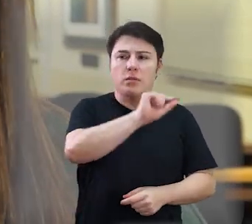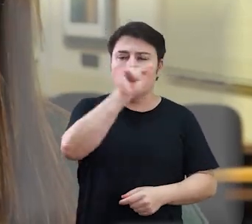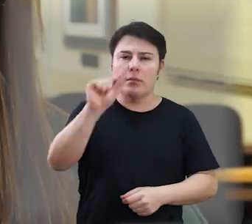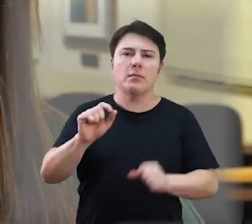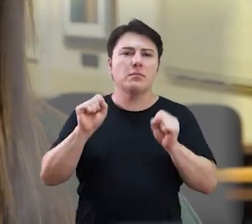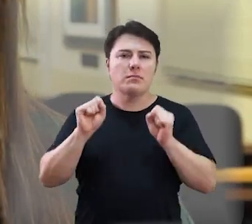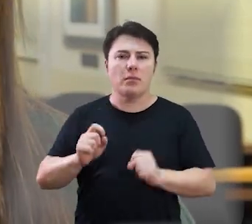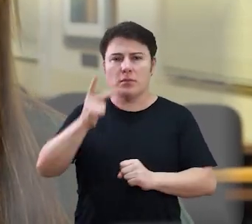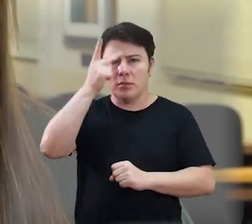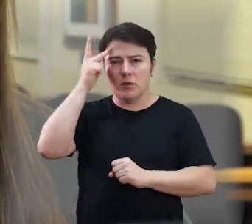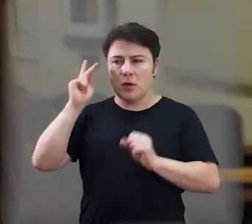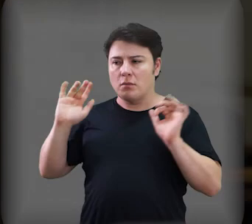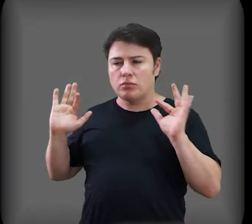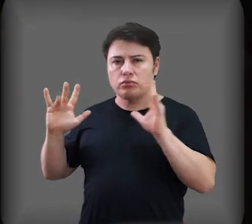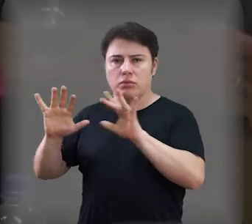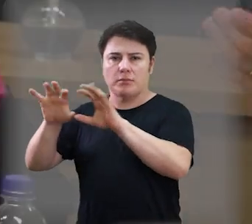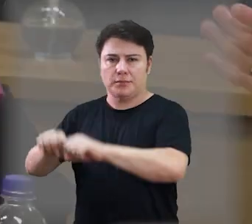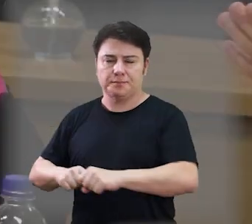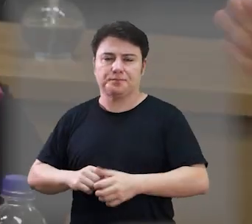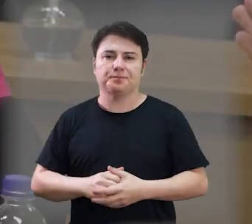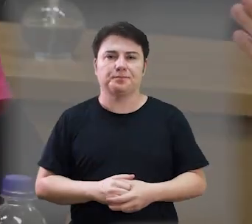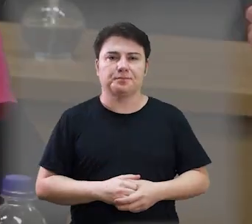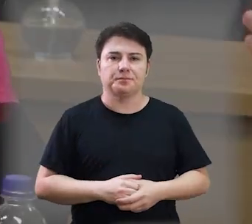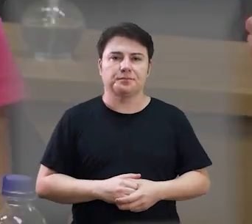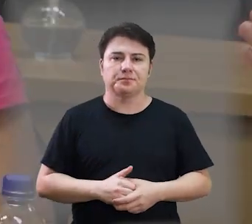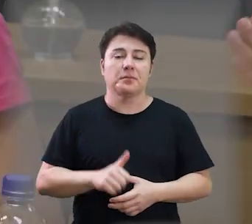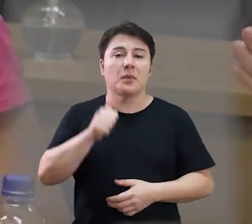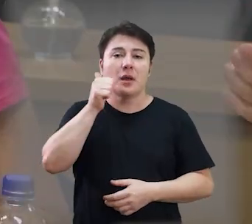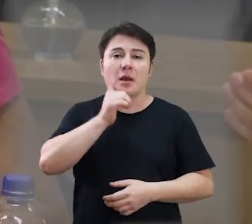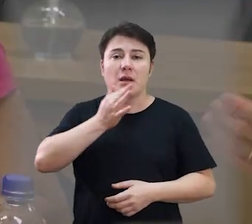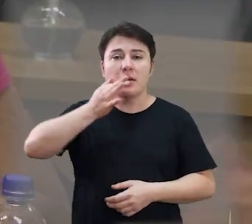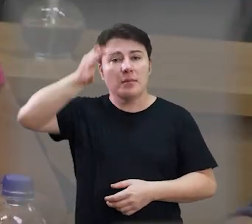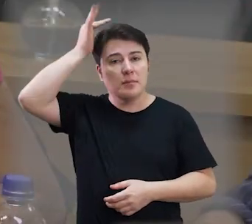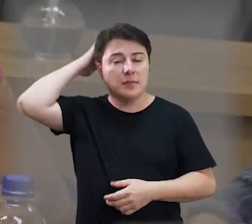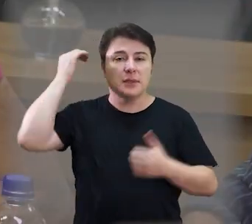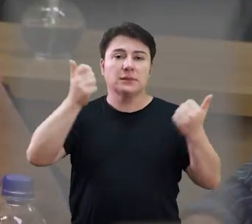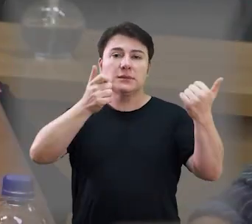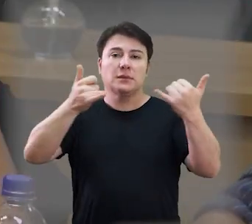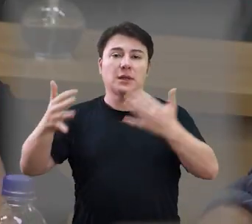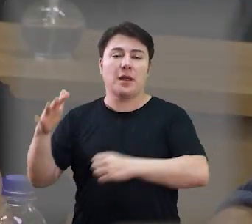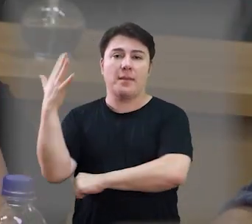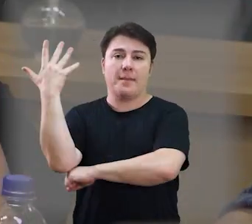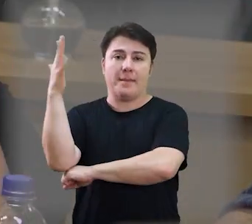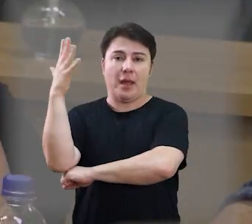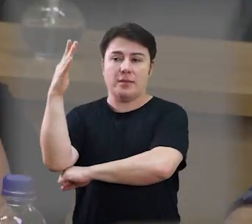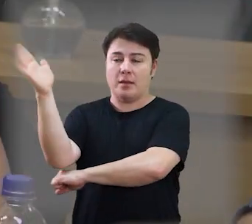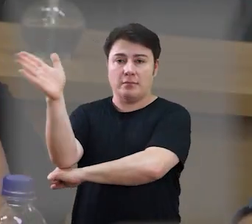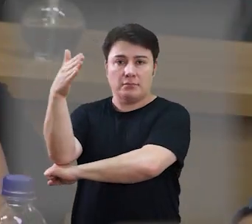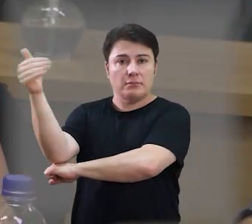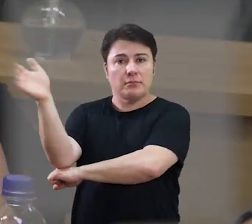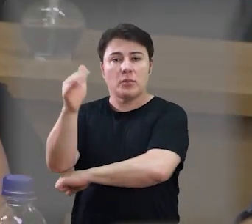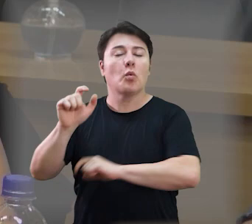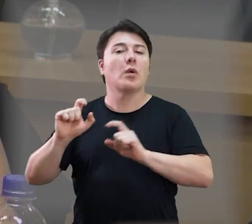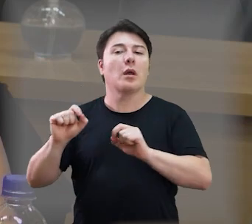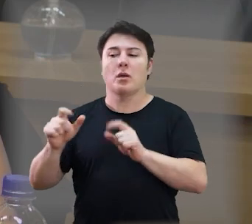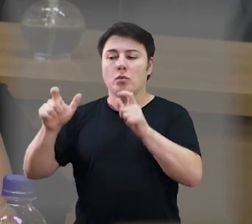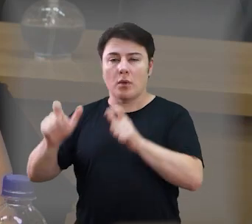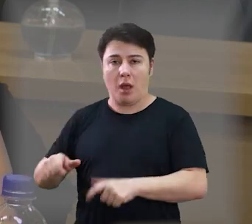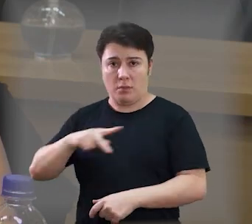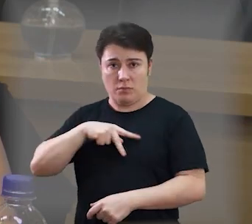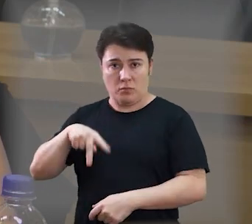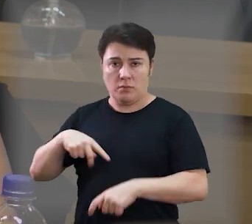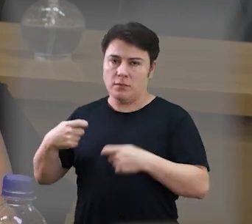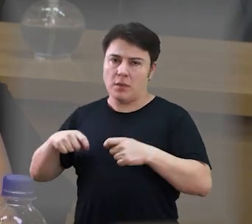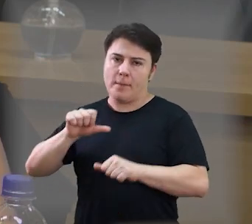uso coletivo sejam apropriadas. Conforme lembra a Fabi sobre a Praça das Bandeiras, o desafio de ressignificar os